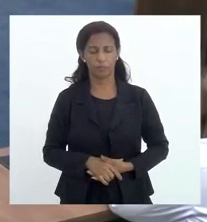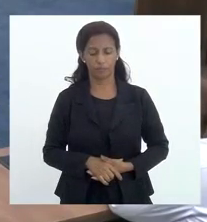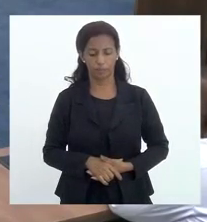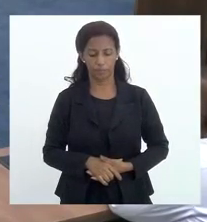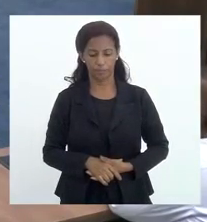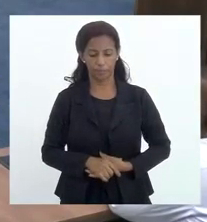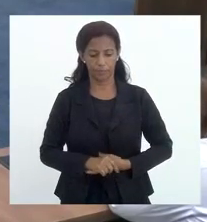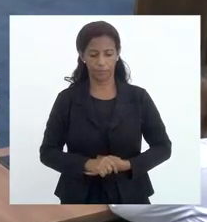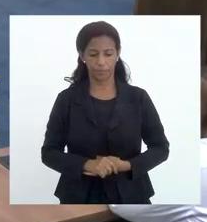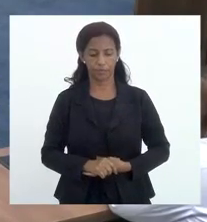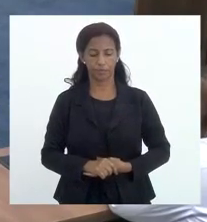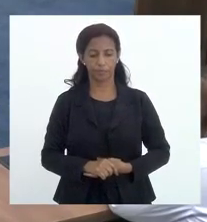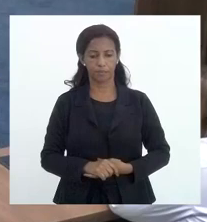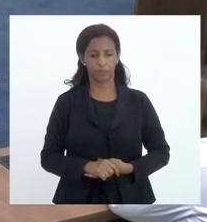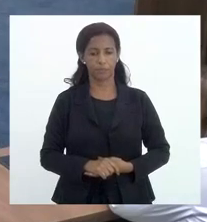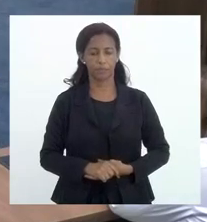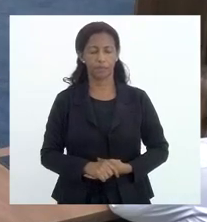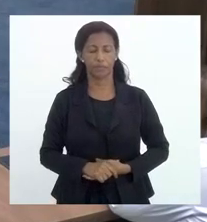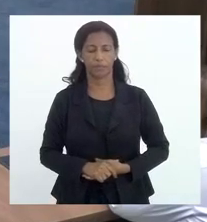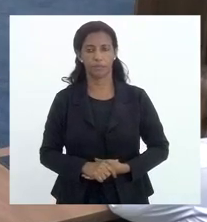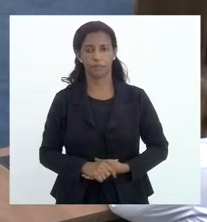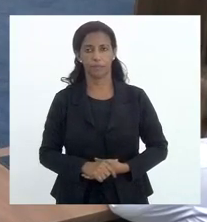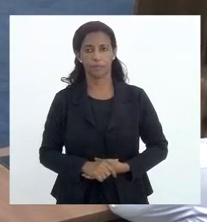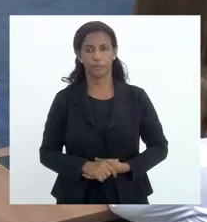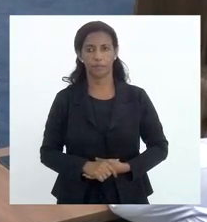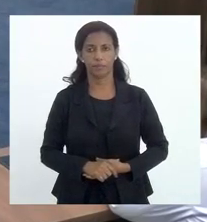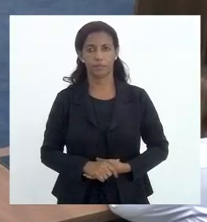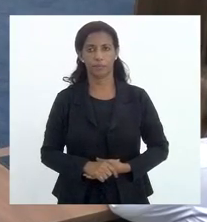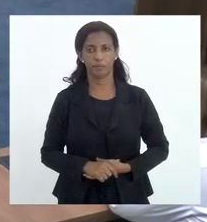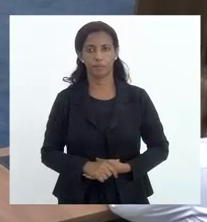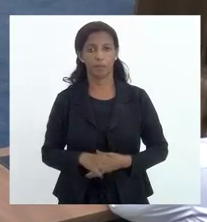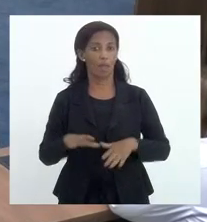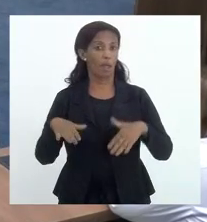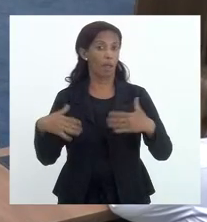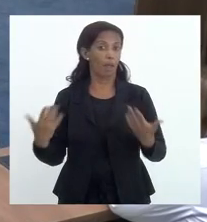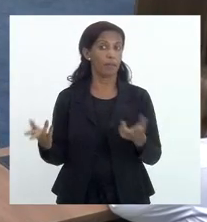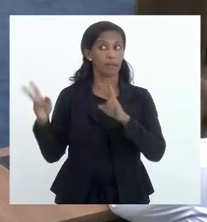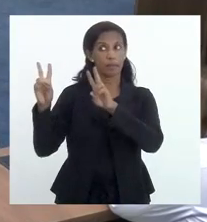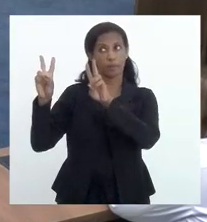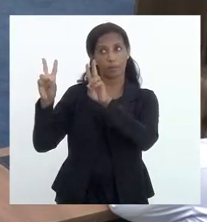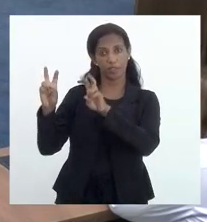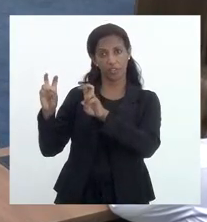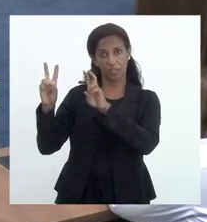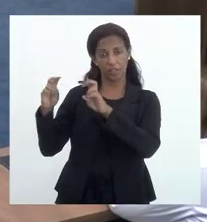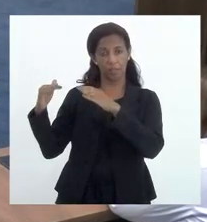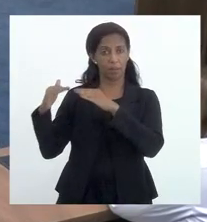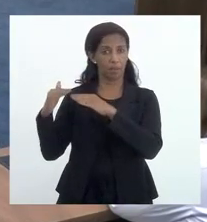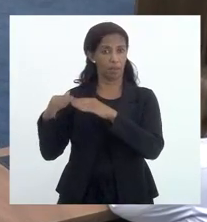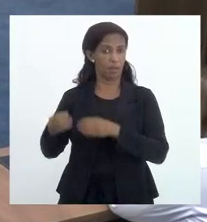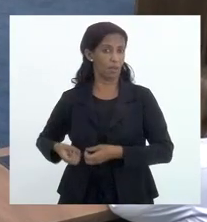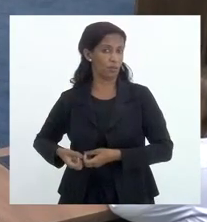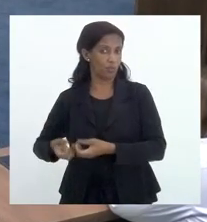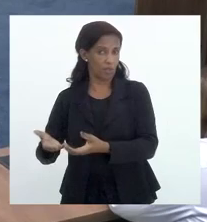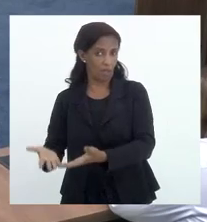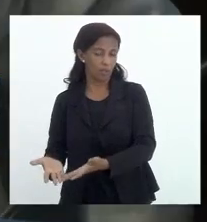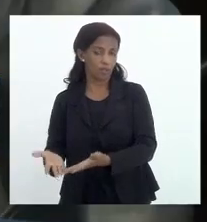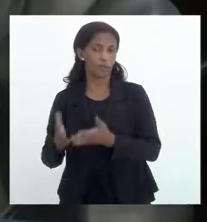Alô. Enfim, ainda que não seja tema do teto de gastos, a parte do teto de gastos com relação à